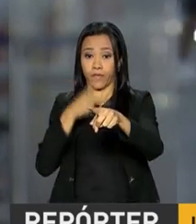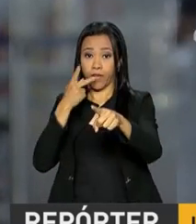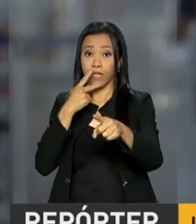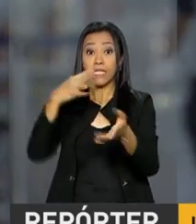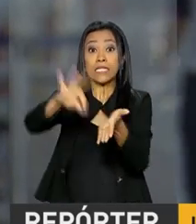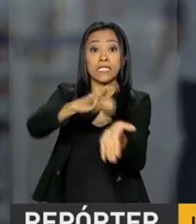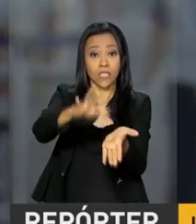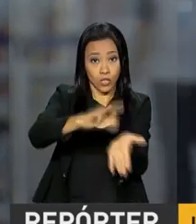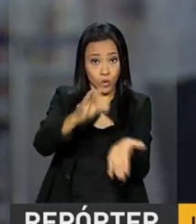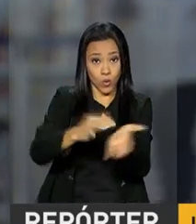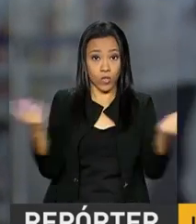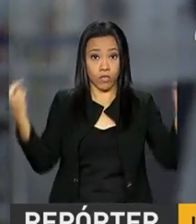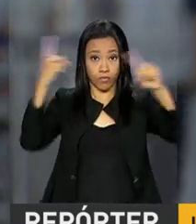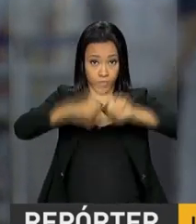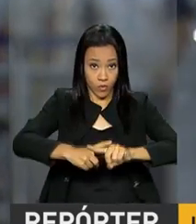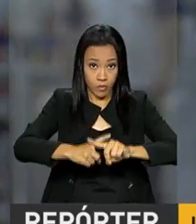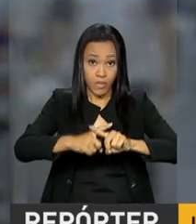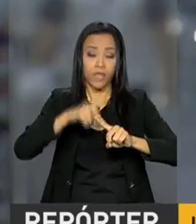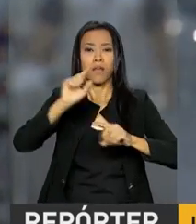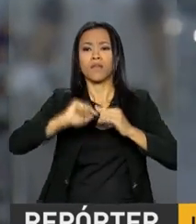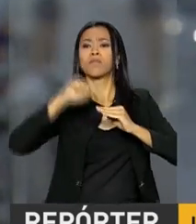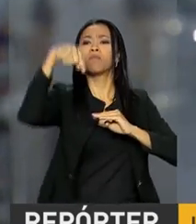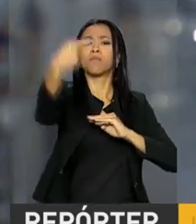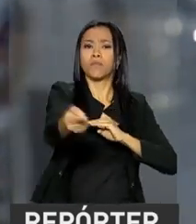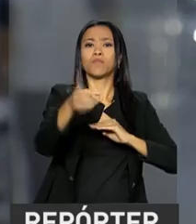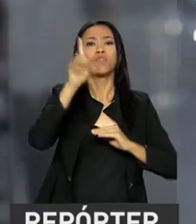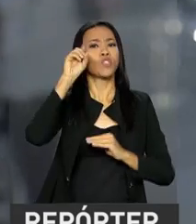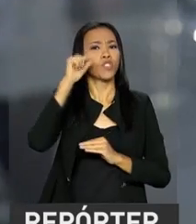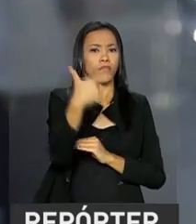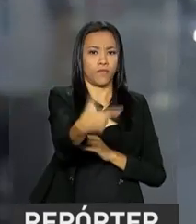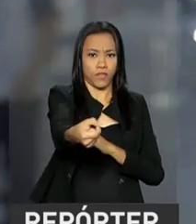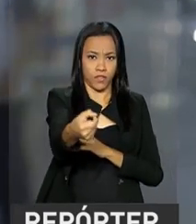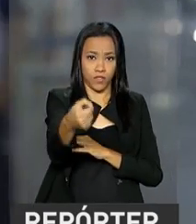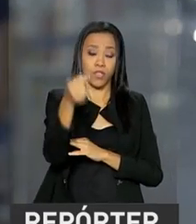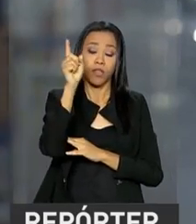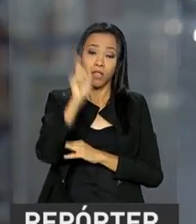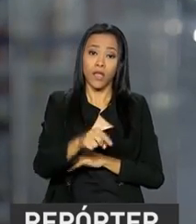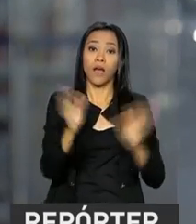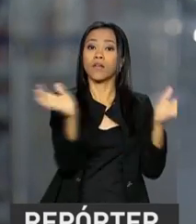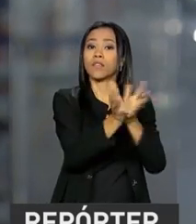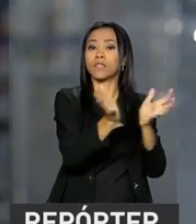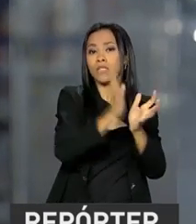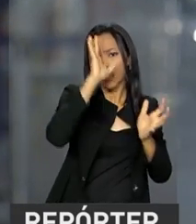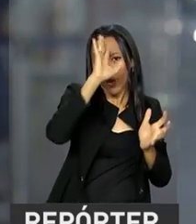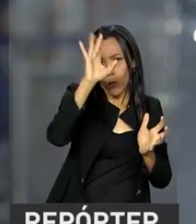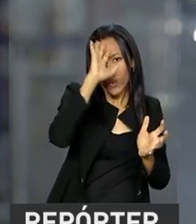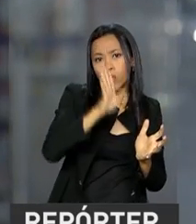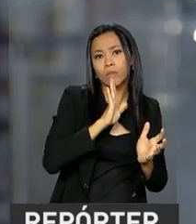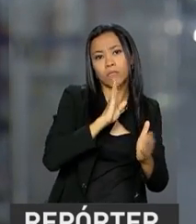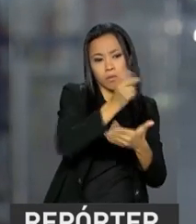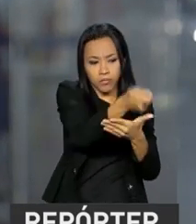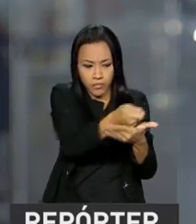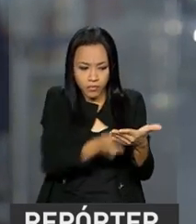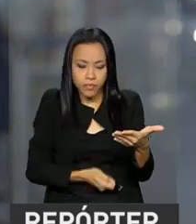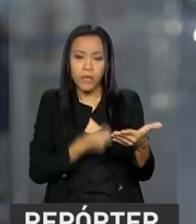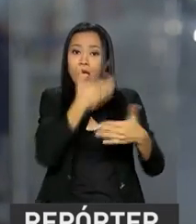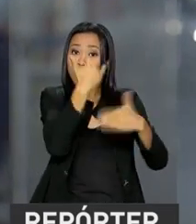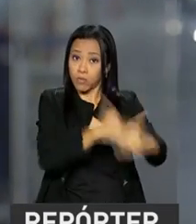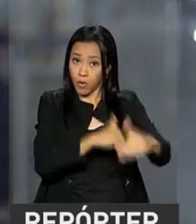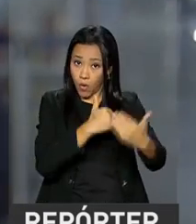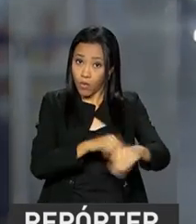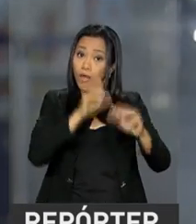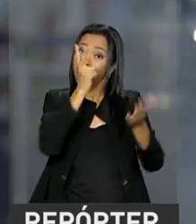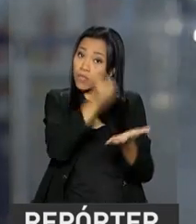Brasileira de Robótica devem ser feitas até o próximo dia 20. Na modalidade teórica, as provas vão ser aplicadas